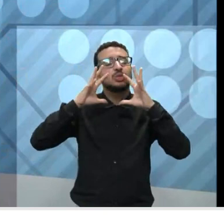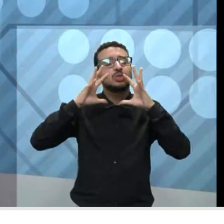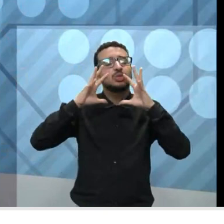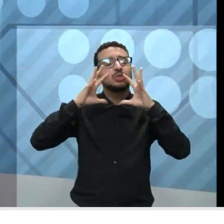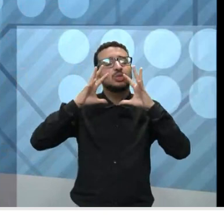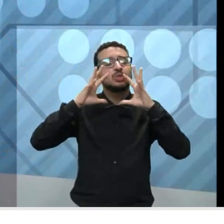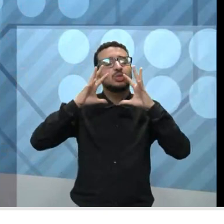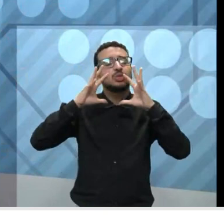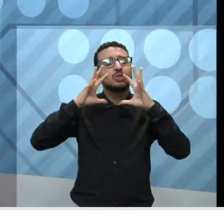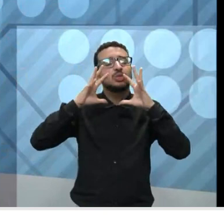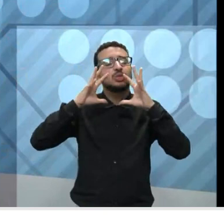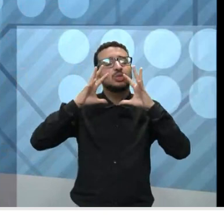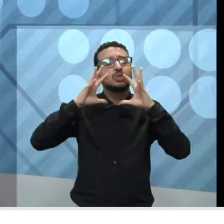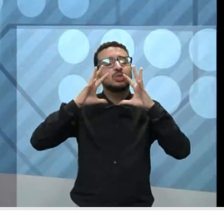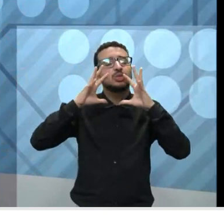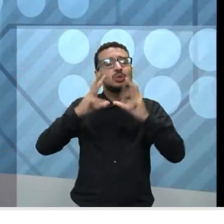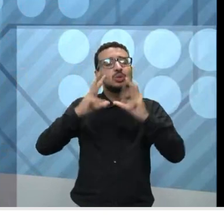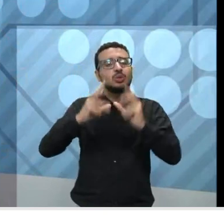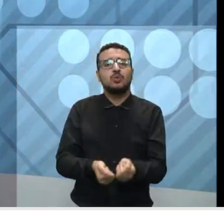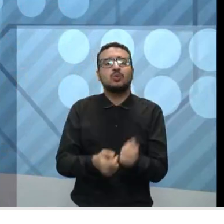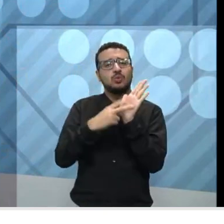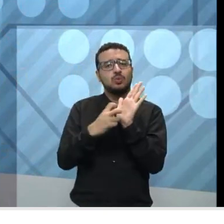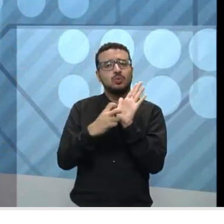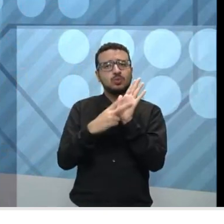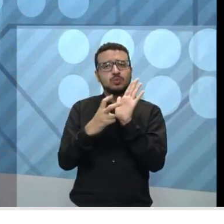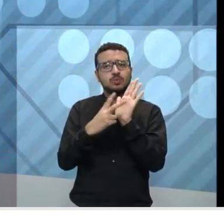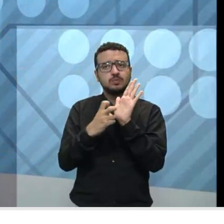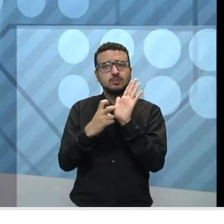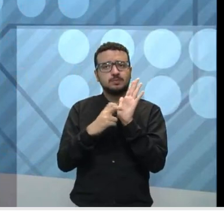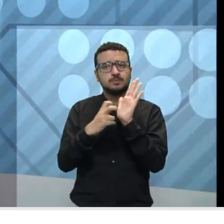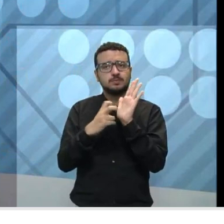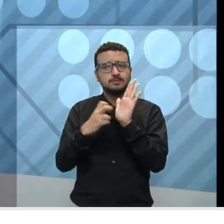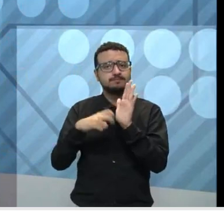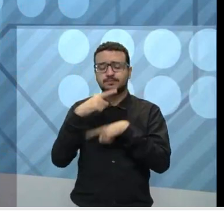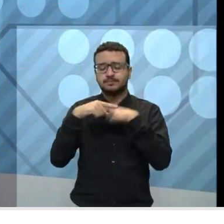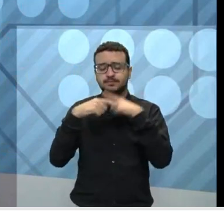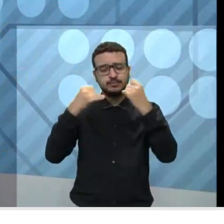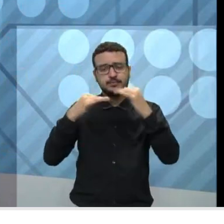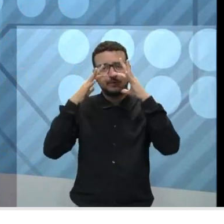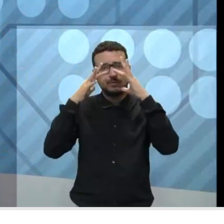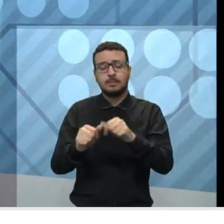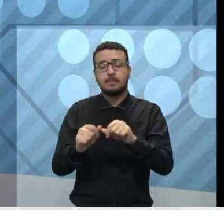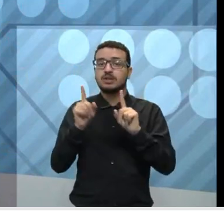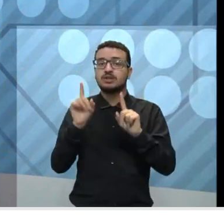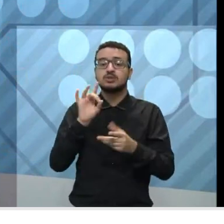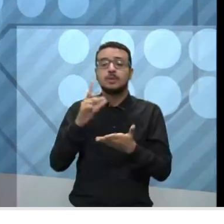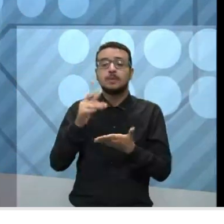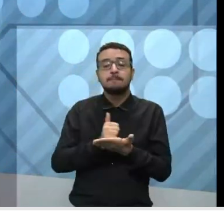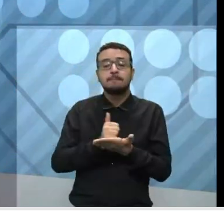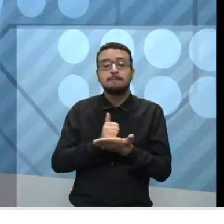Que você vai aprender morfológicos, fonológicos, morfológicos, sintáticos.